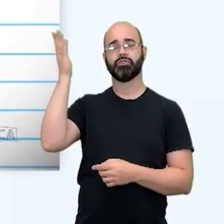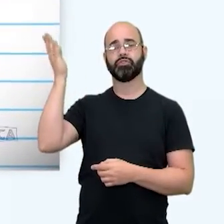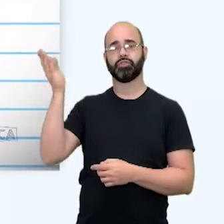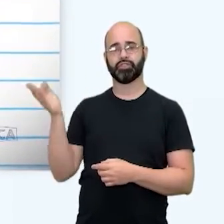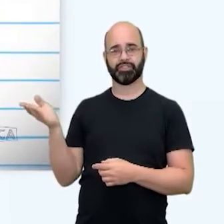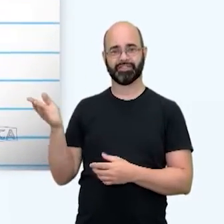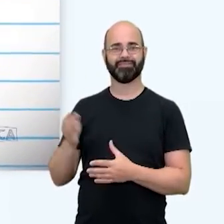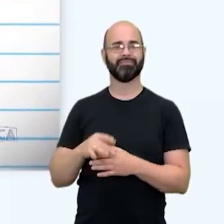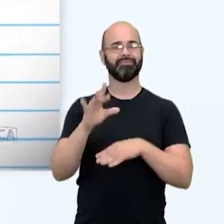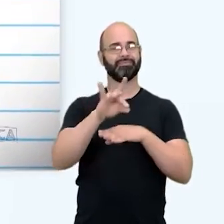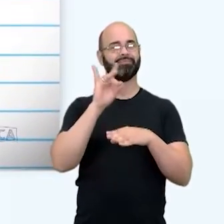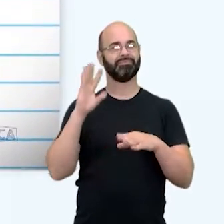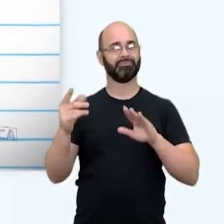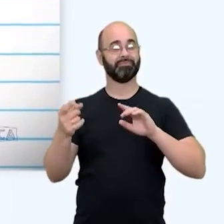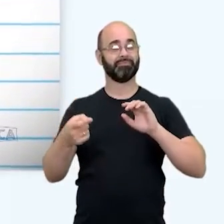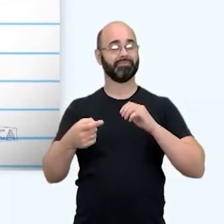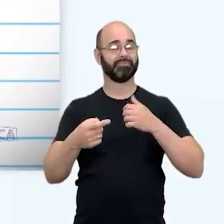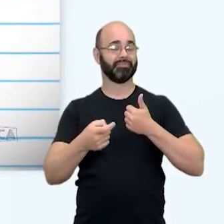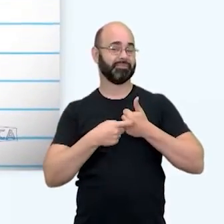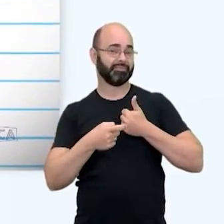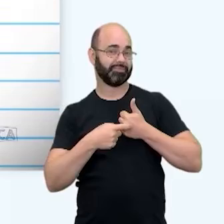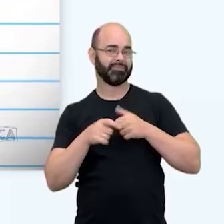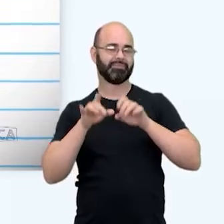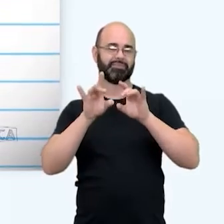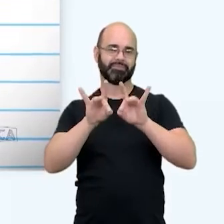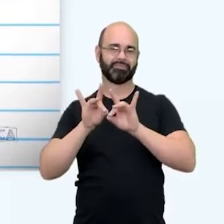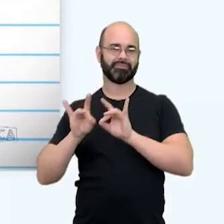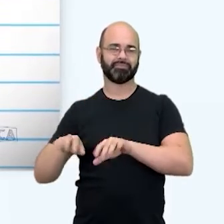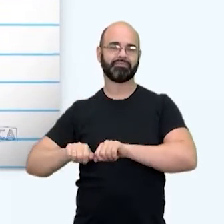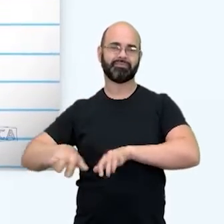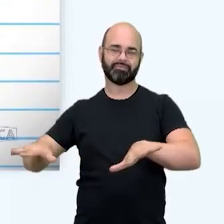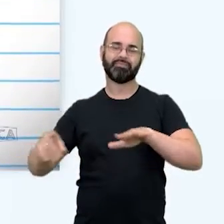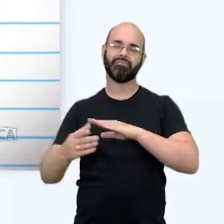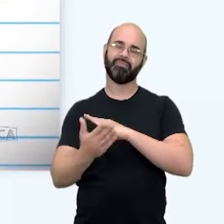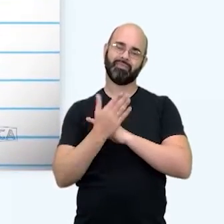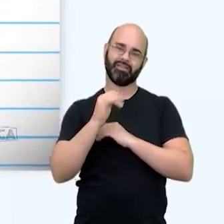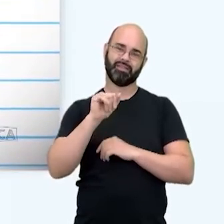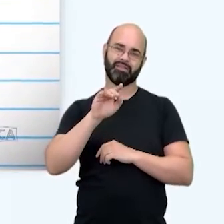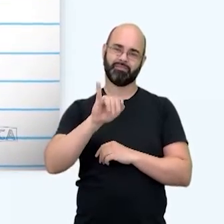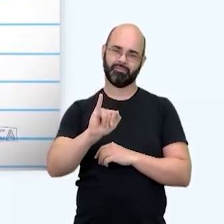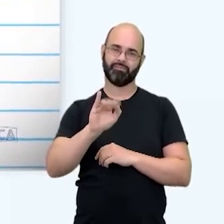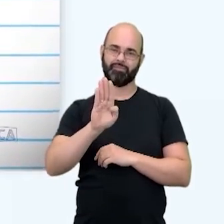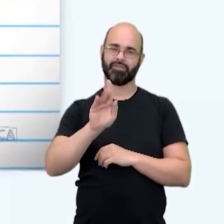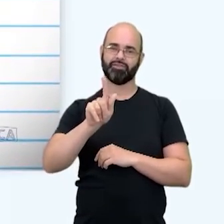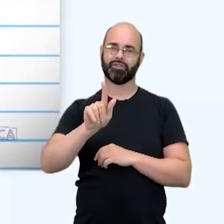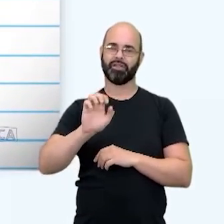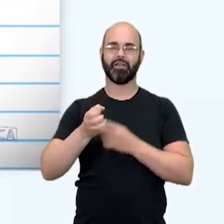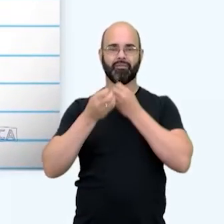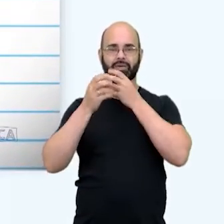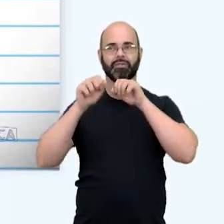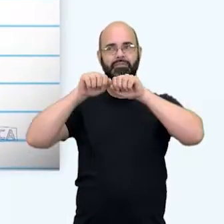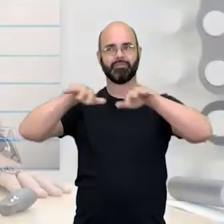curtir e compartilhar. Assim você ajudará o IBGE a disseminar informação pelo país. Até a próxima!